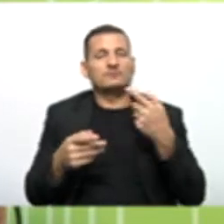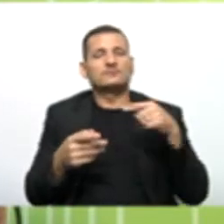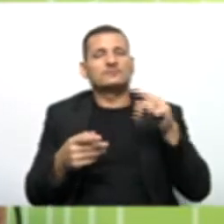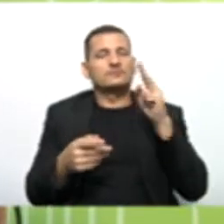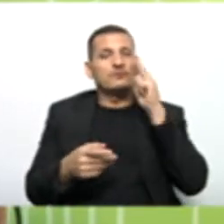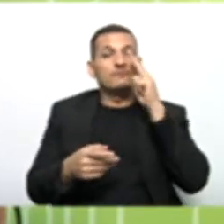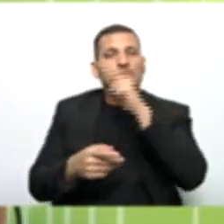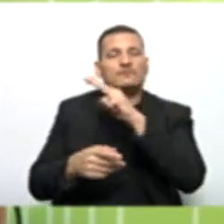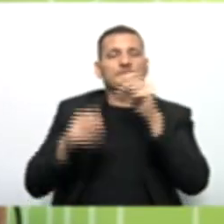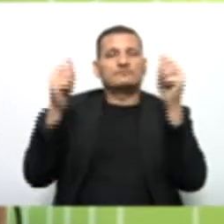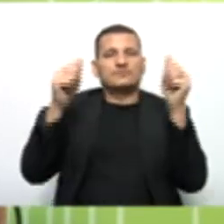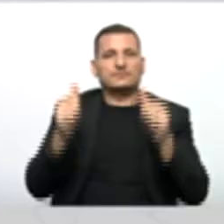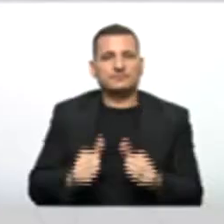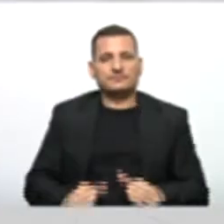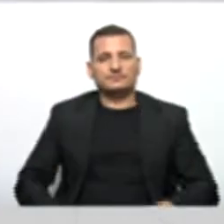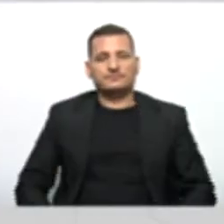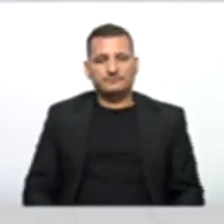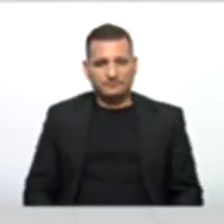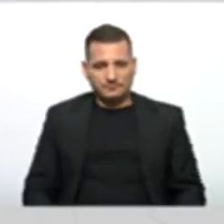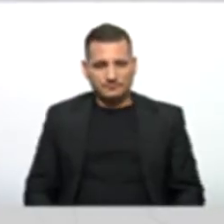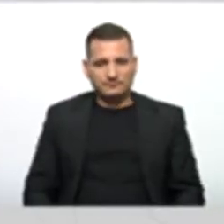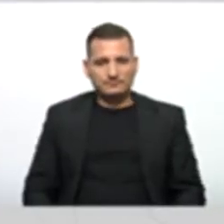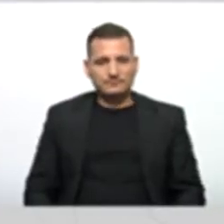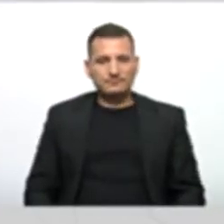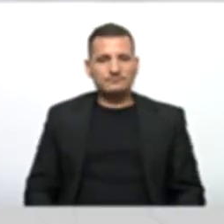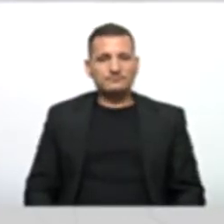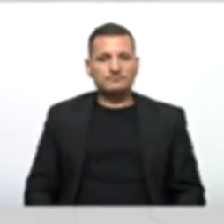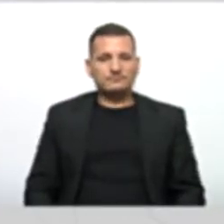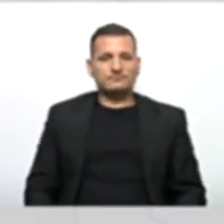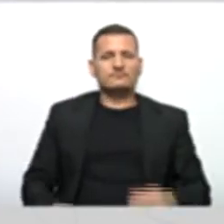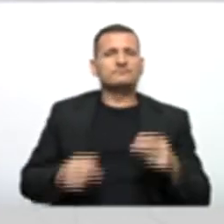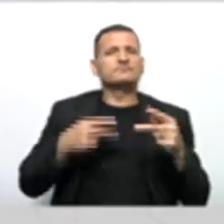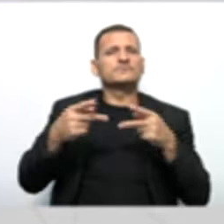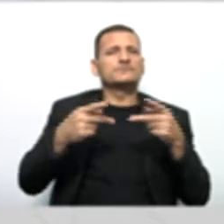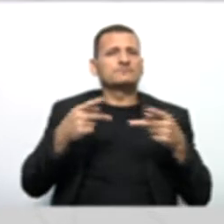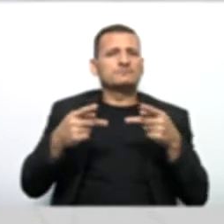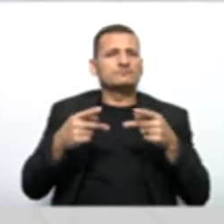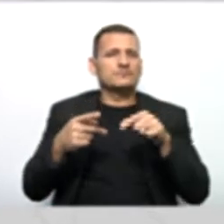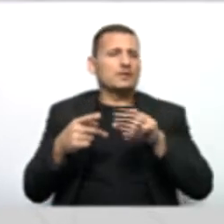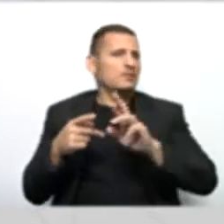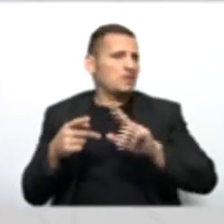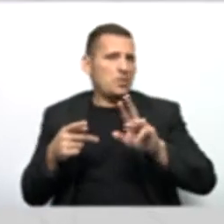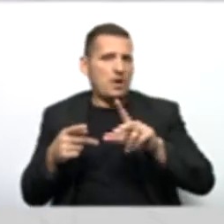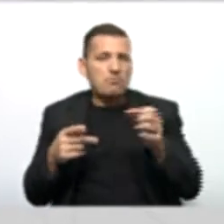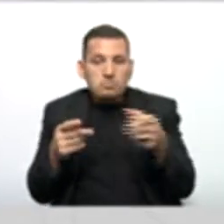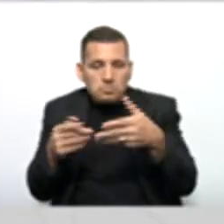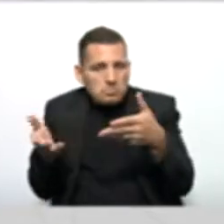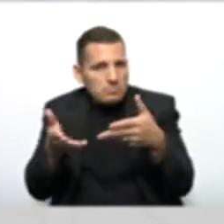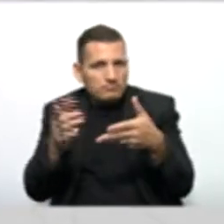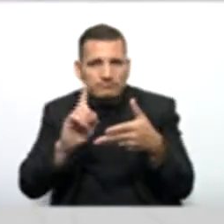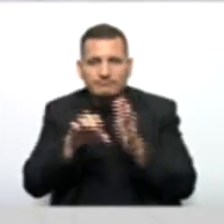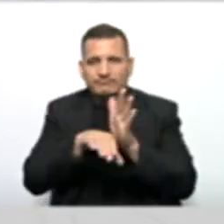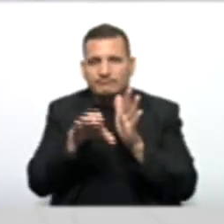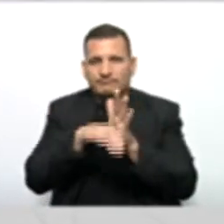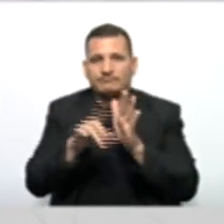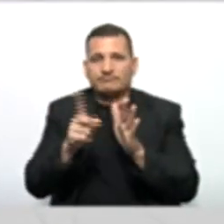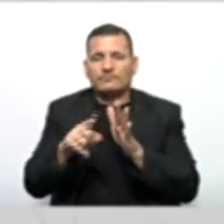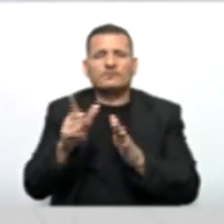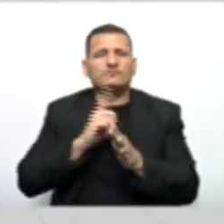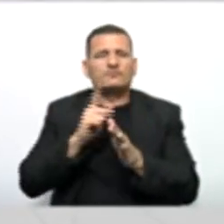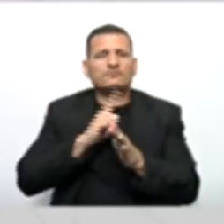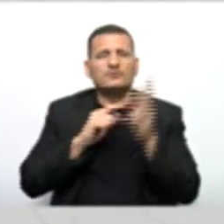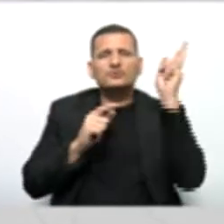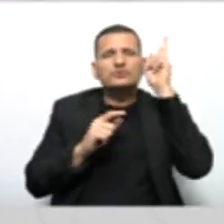aqui que a gente está no slide de hoje. Projeto não é algo recente, gente. A gente tem aí, na humanidade,